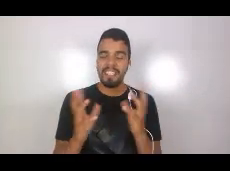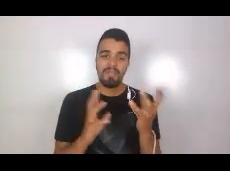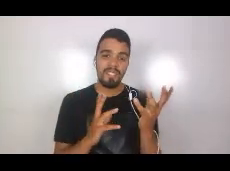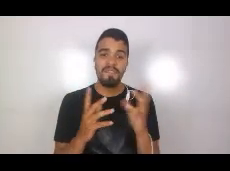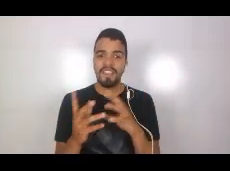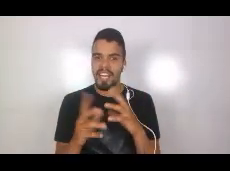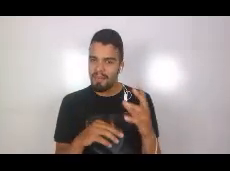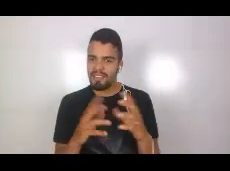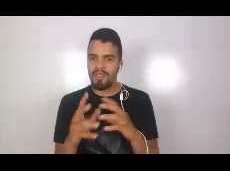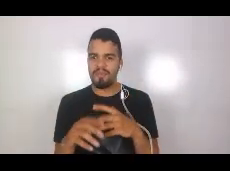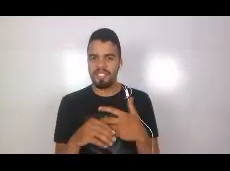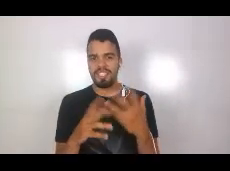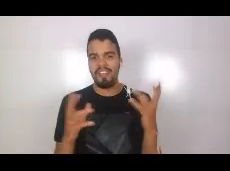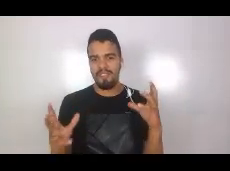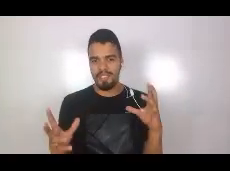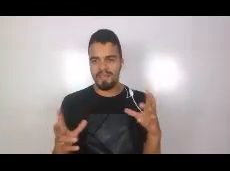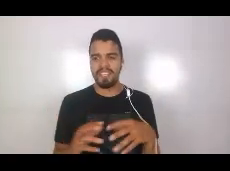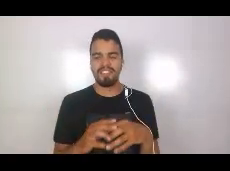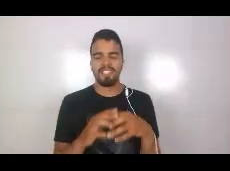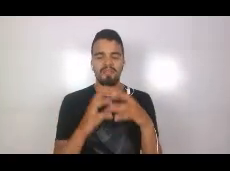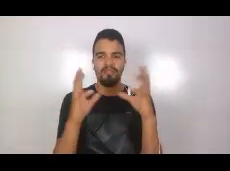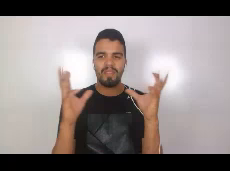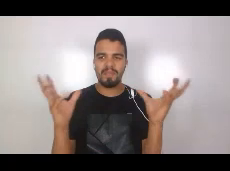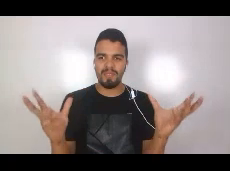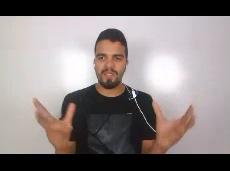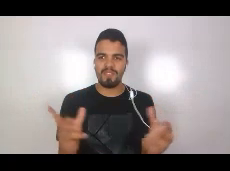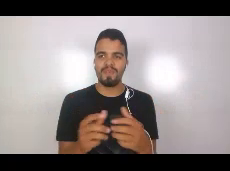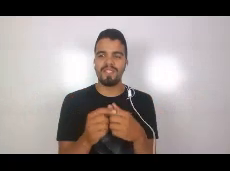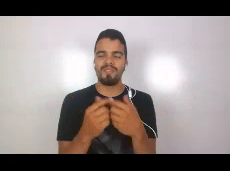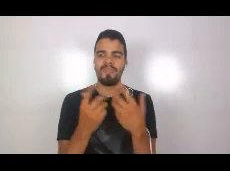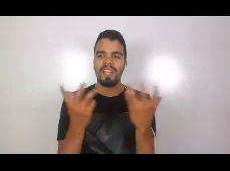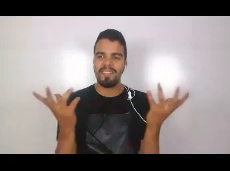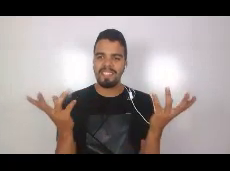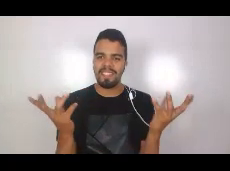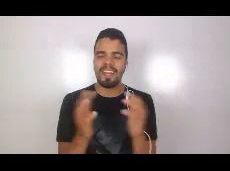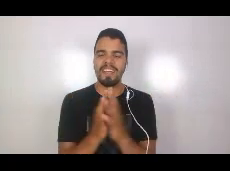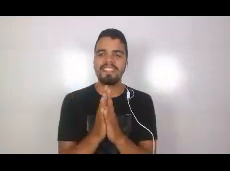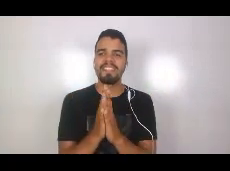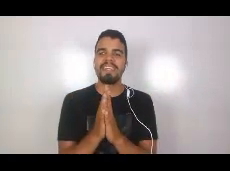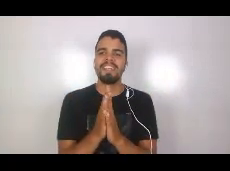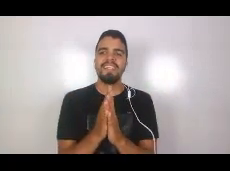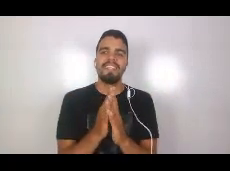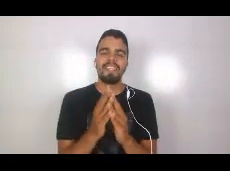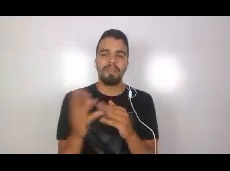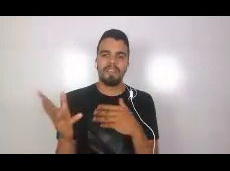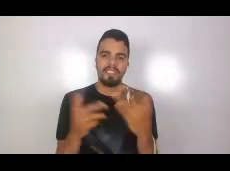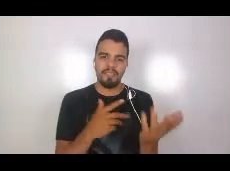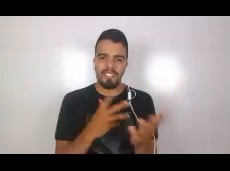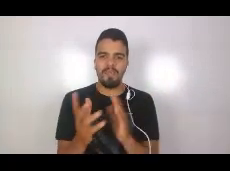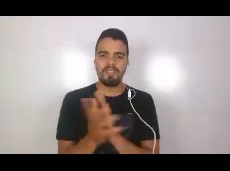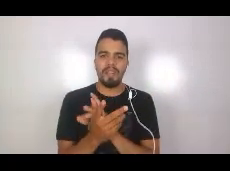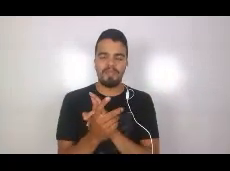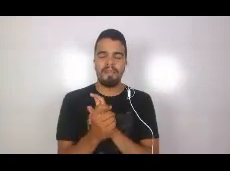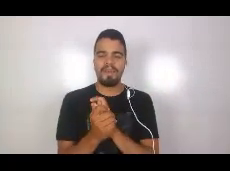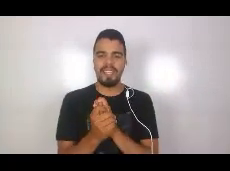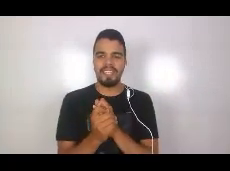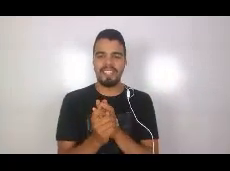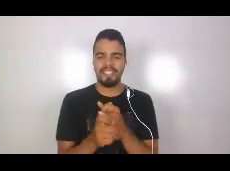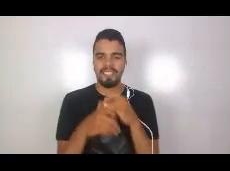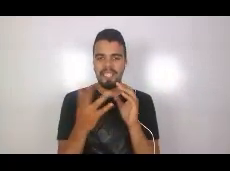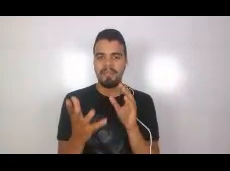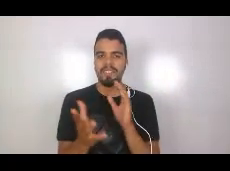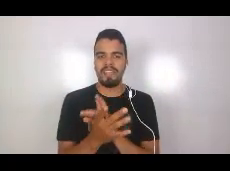nós desmistificamos alguns estereótipos, né, que nós temos sobre as pessoas surdas, sobre a língua de sinais. E também nós tivemos um bate-papo